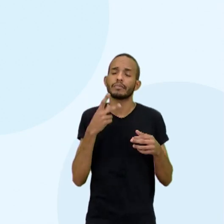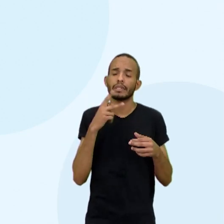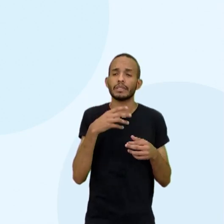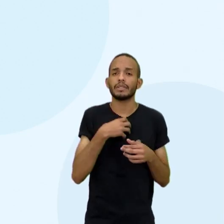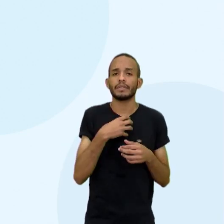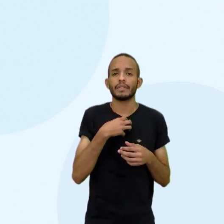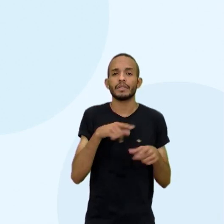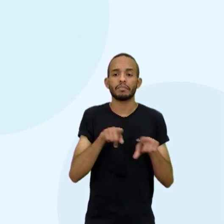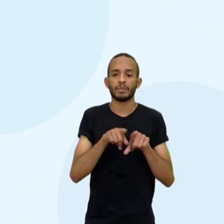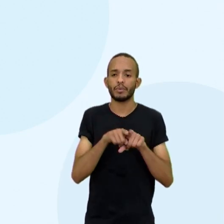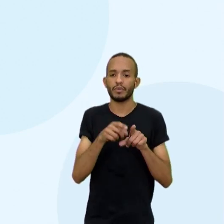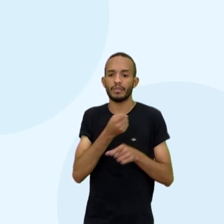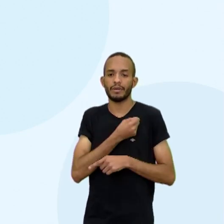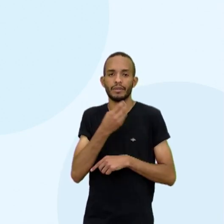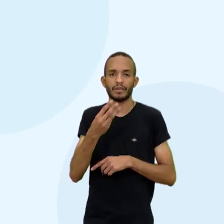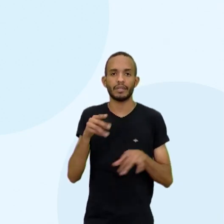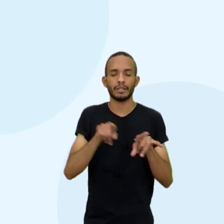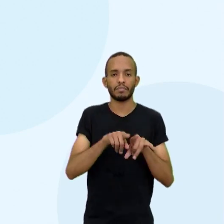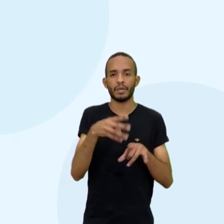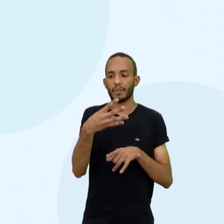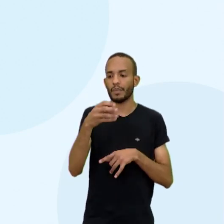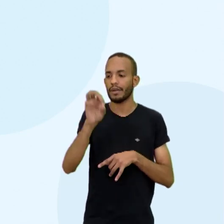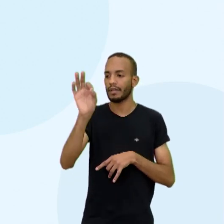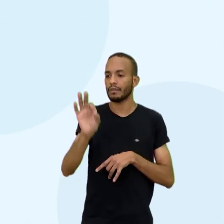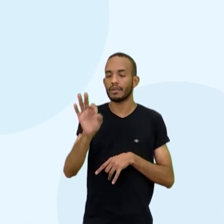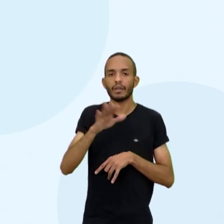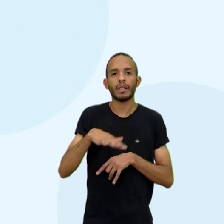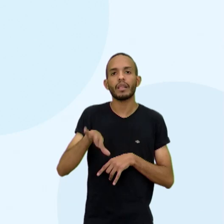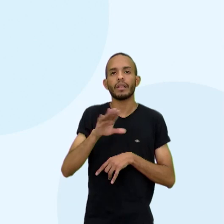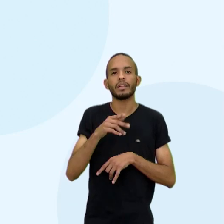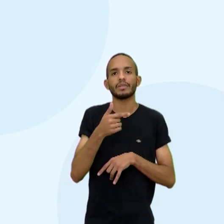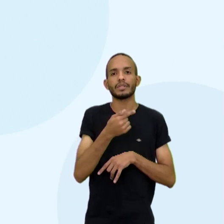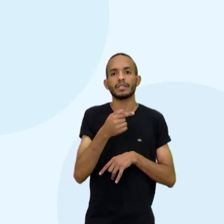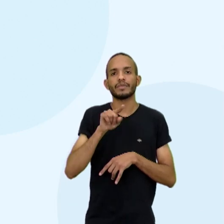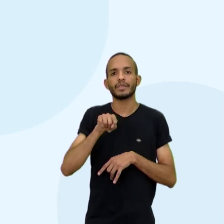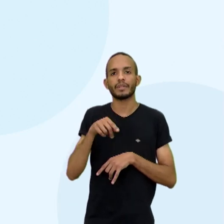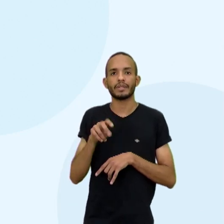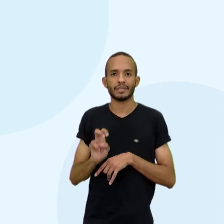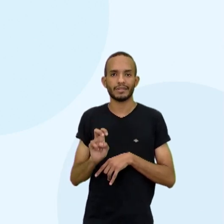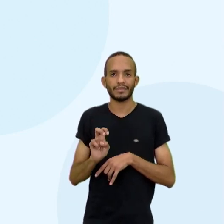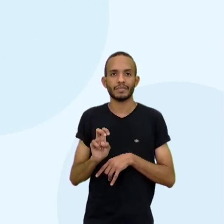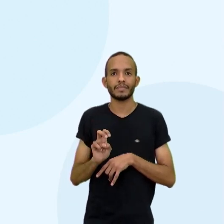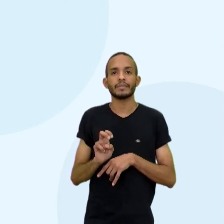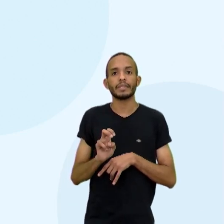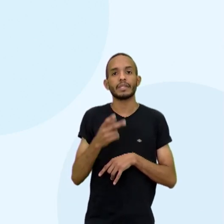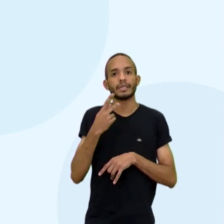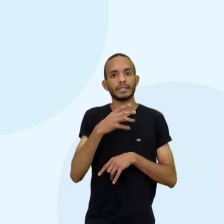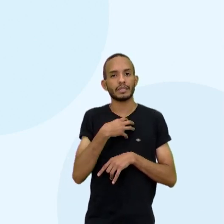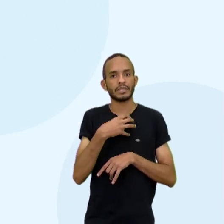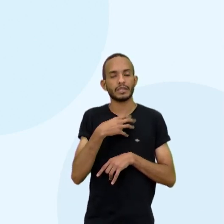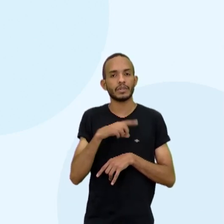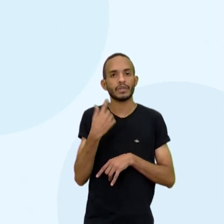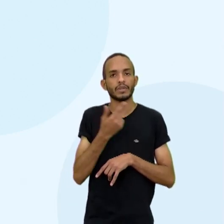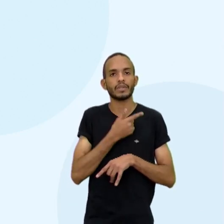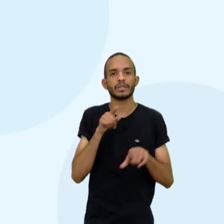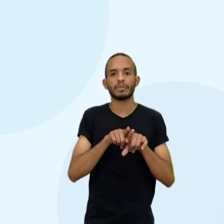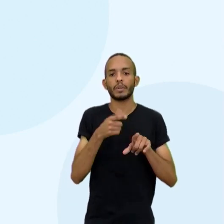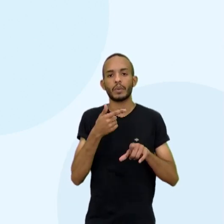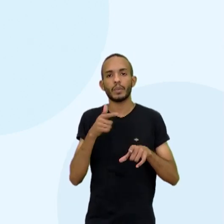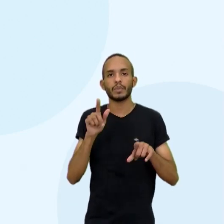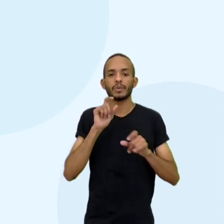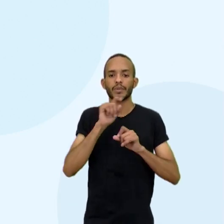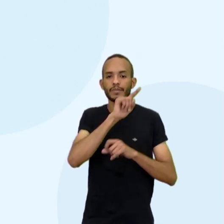o número 3, ele é 40% do 7,5, tá certo? Assim a gente faz pro outro lado também,